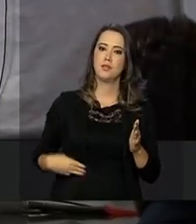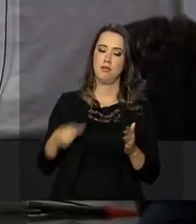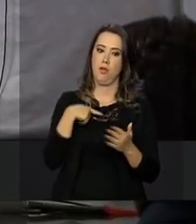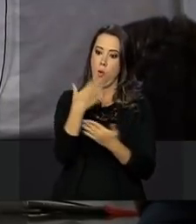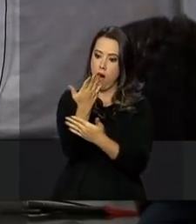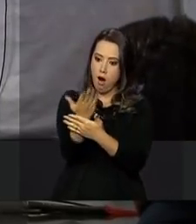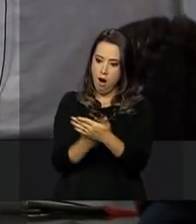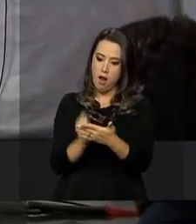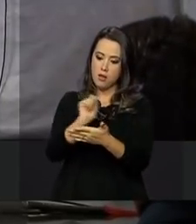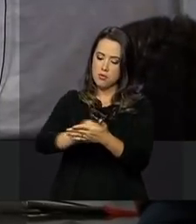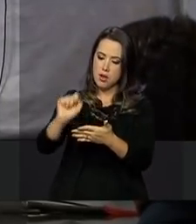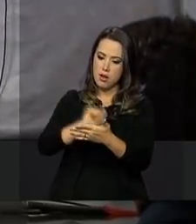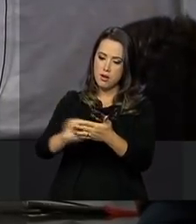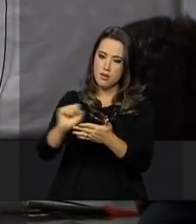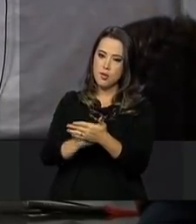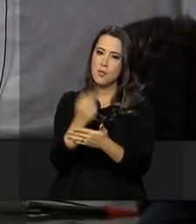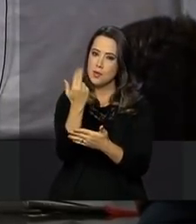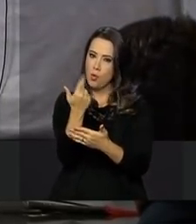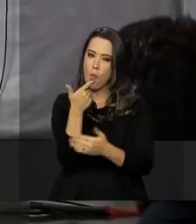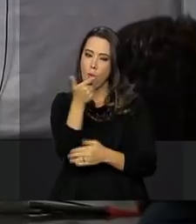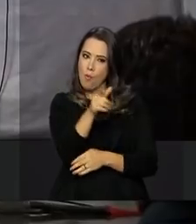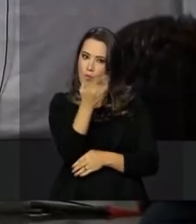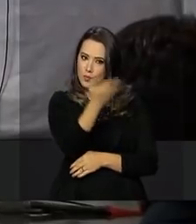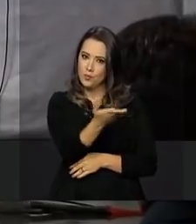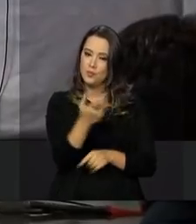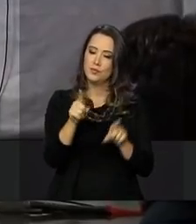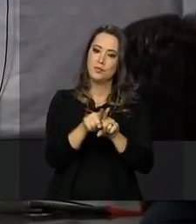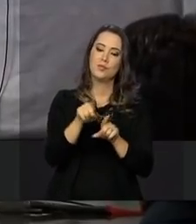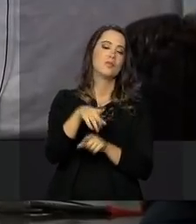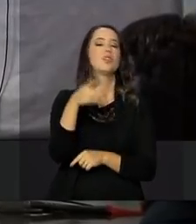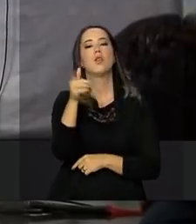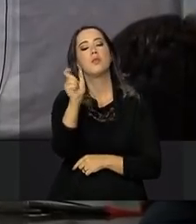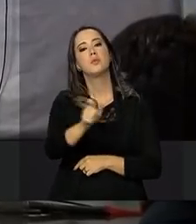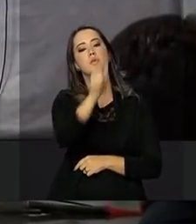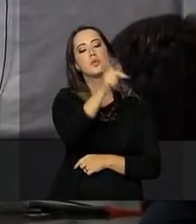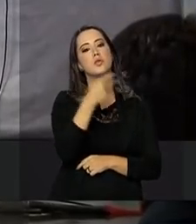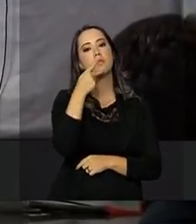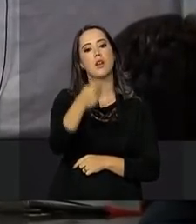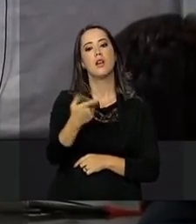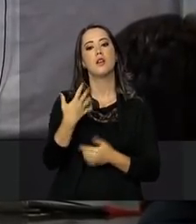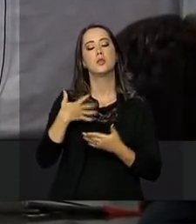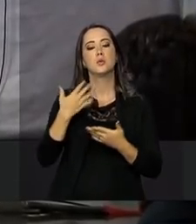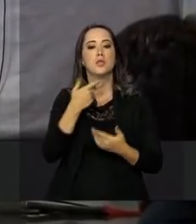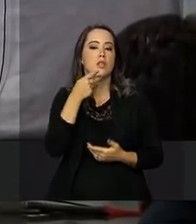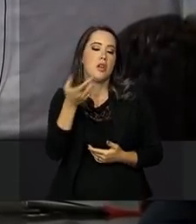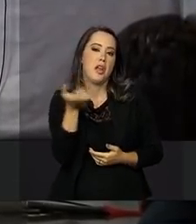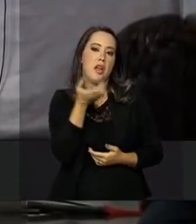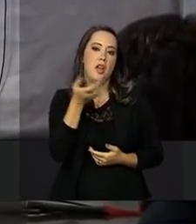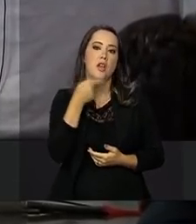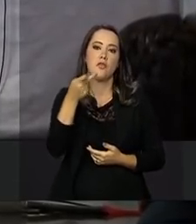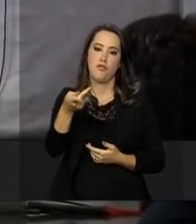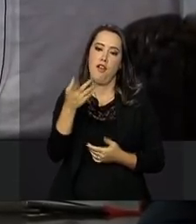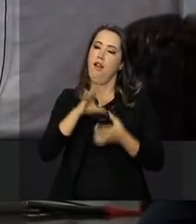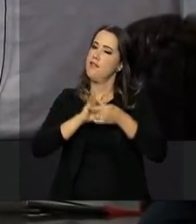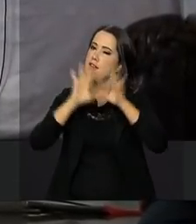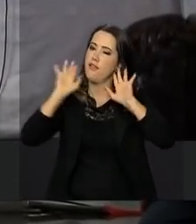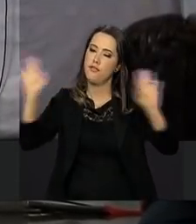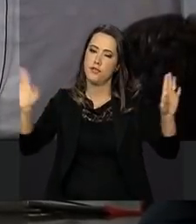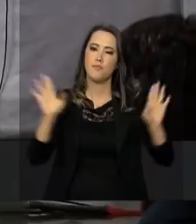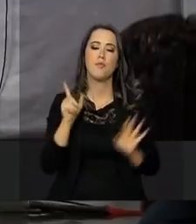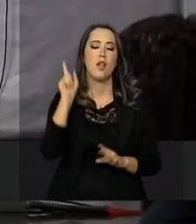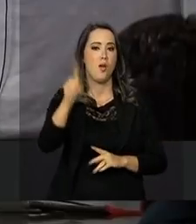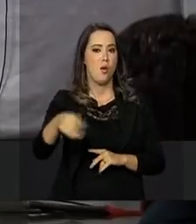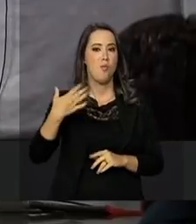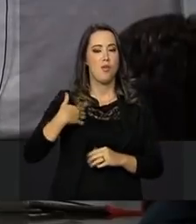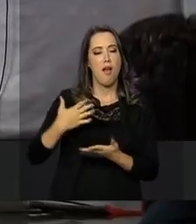escrito, mas quero seguir o seu exemplo, do Raul e da doutora Raquel Dodge. Quero falar de improviso, que eu acho que